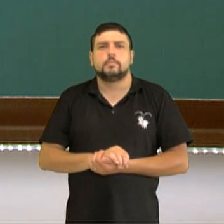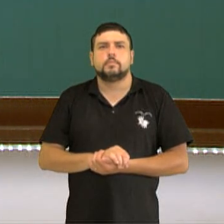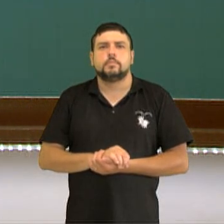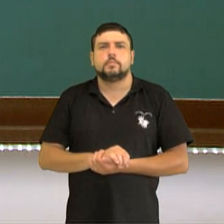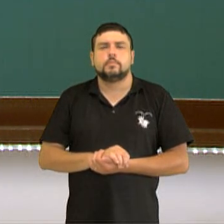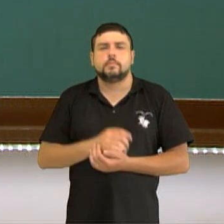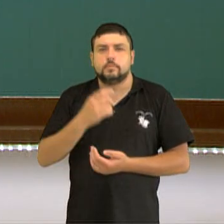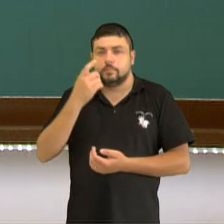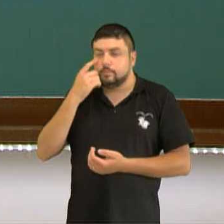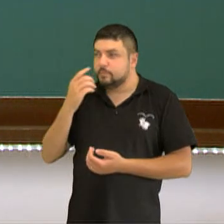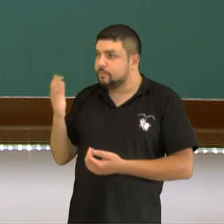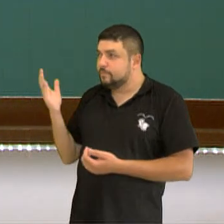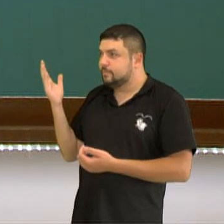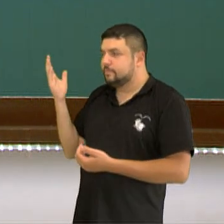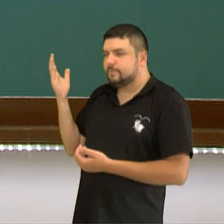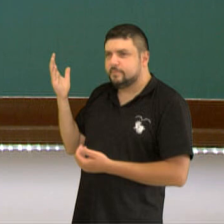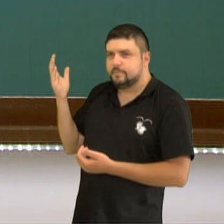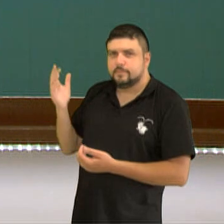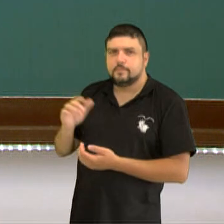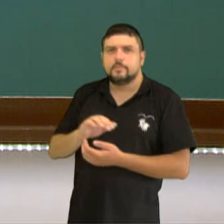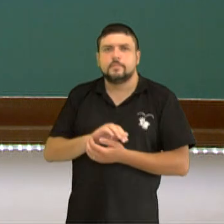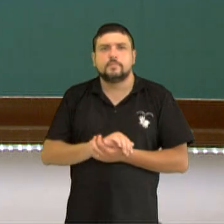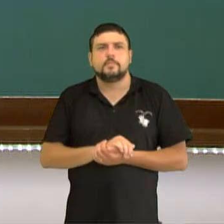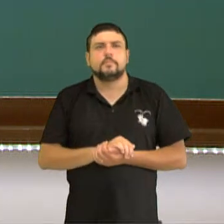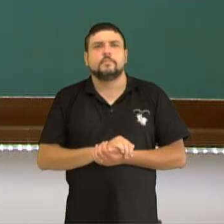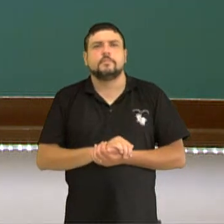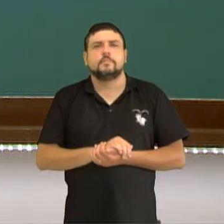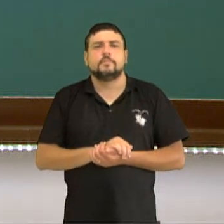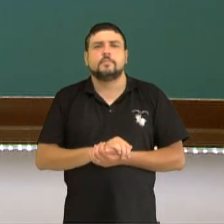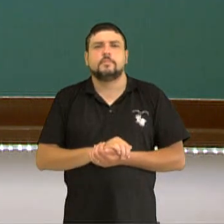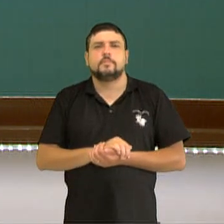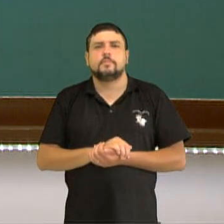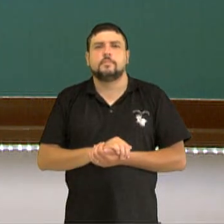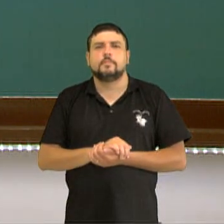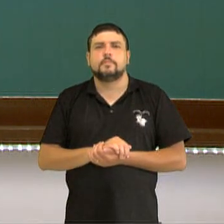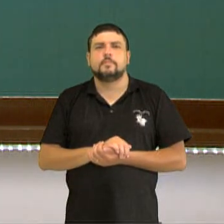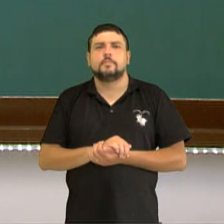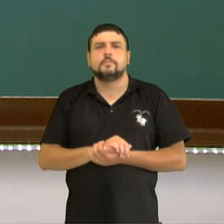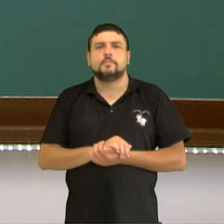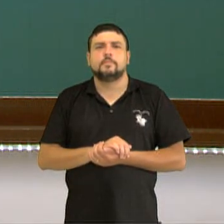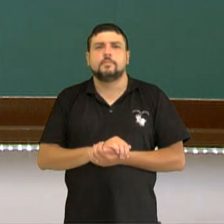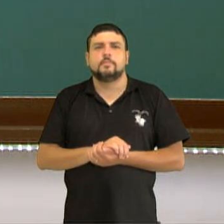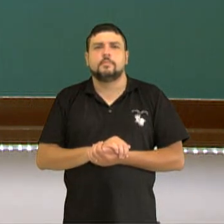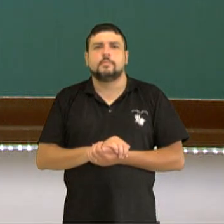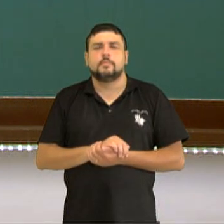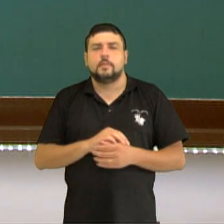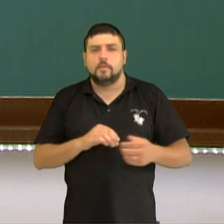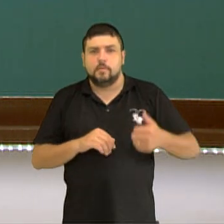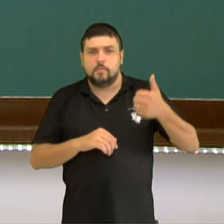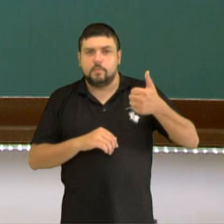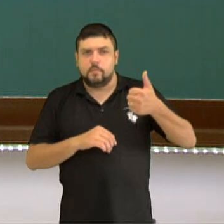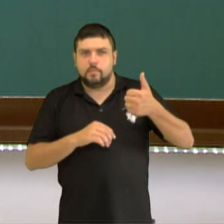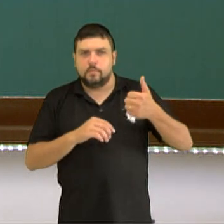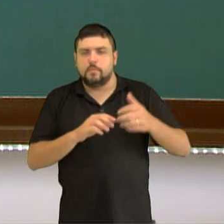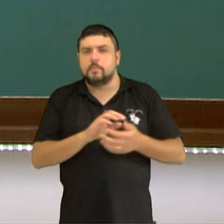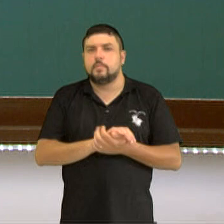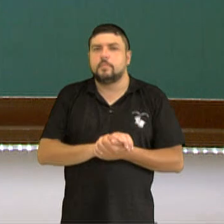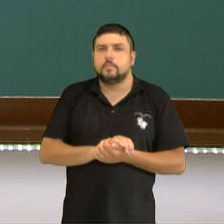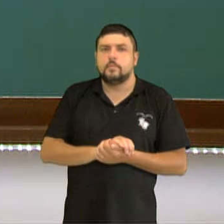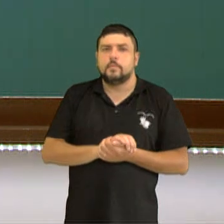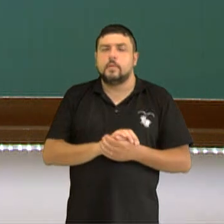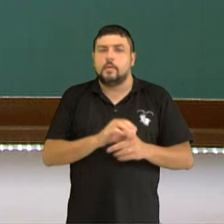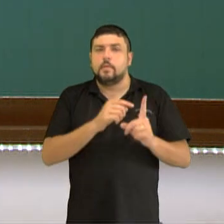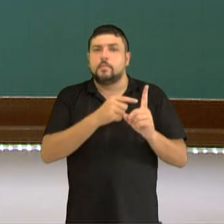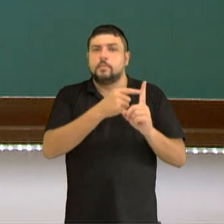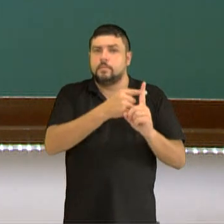eu tenho um valor de A positivo. O coeficiente do x é positivo, né? Depois para o